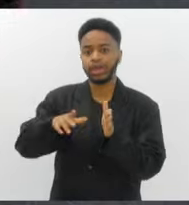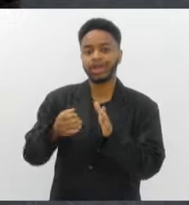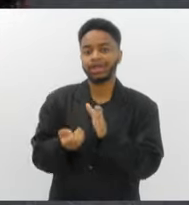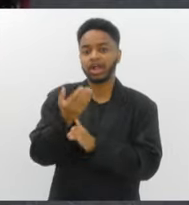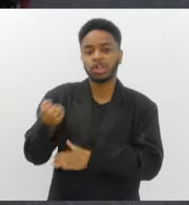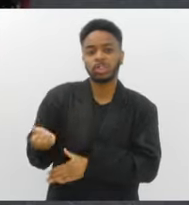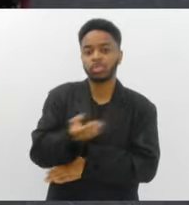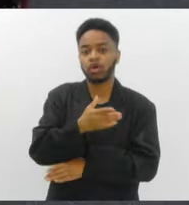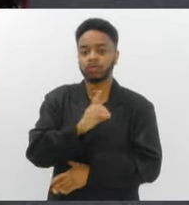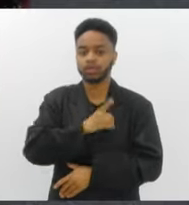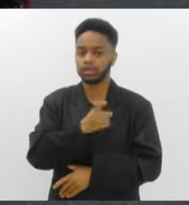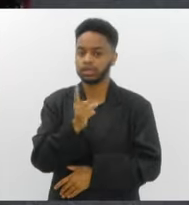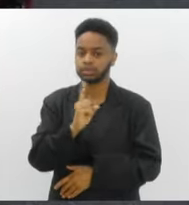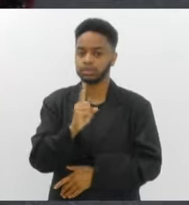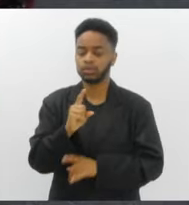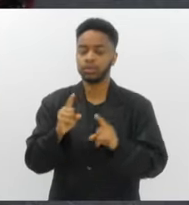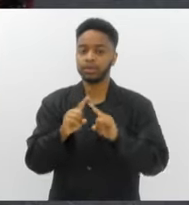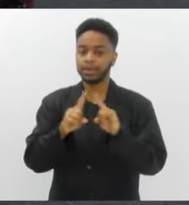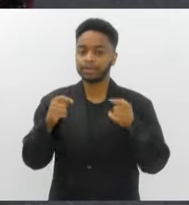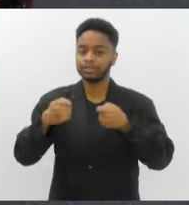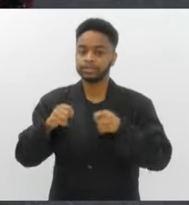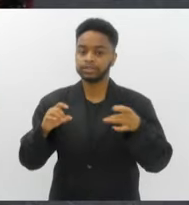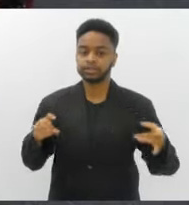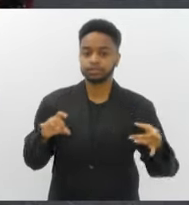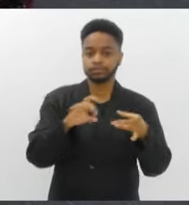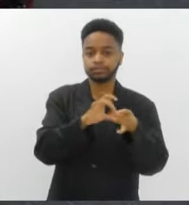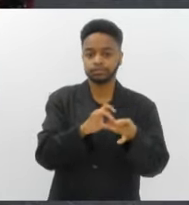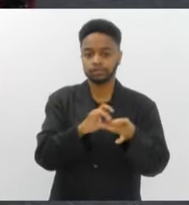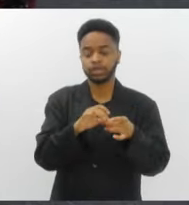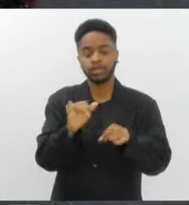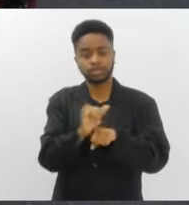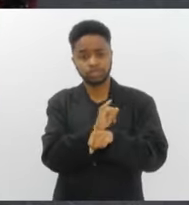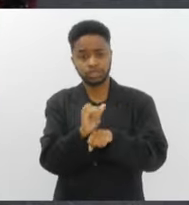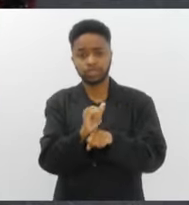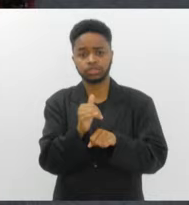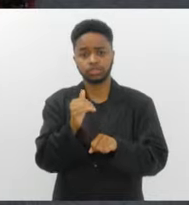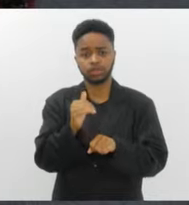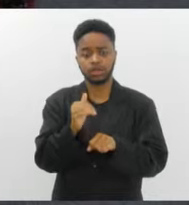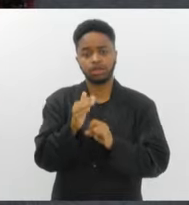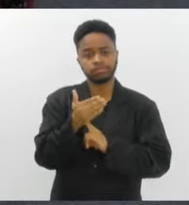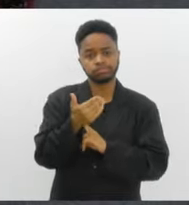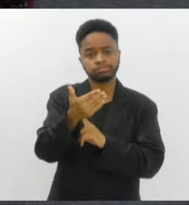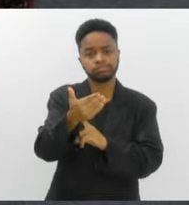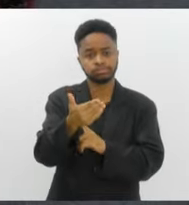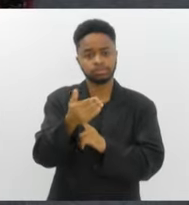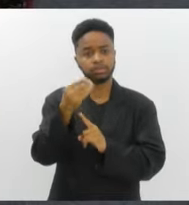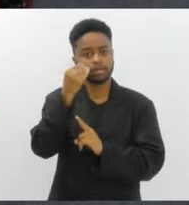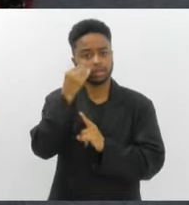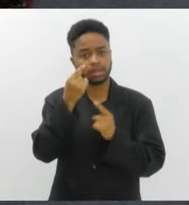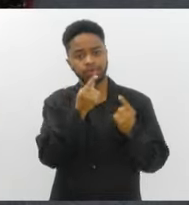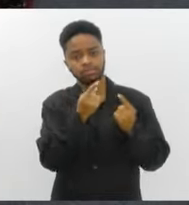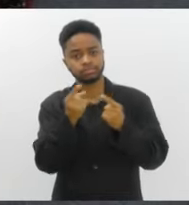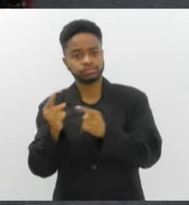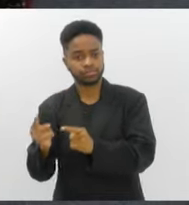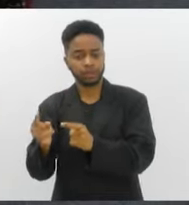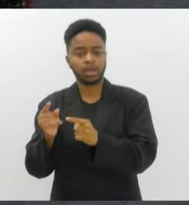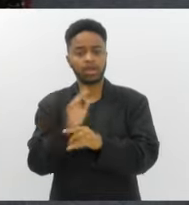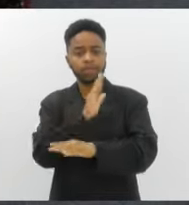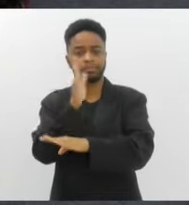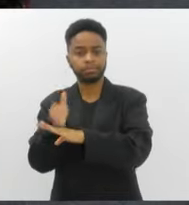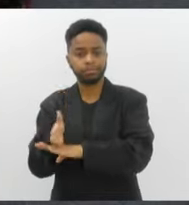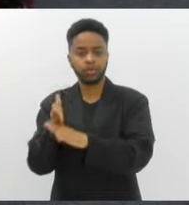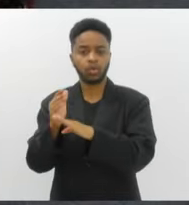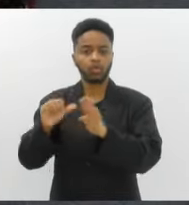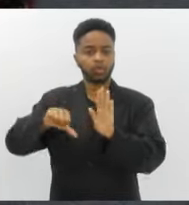eletrônica, e sim dotá-la de meios modernos e eficientes para combater o ilícito ambiental, o crime